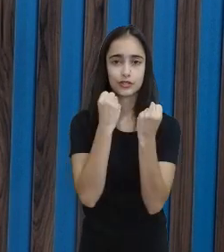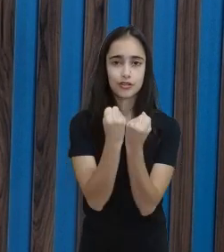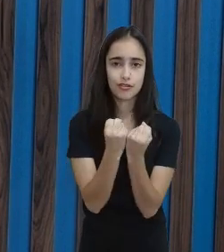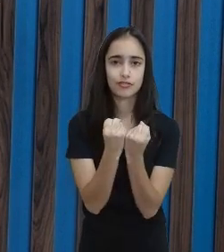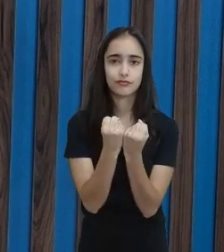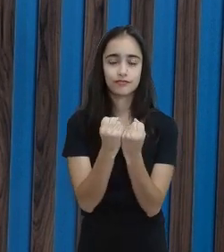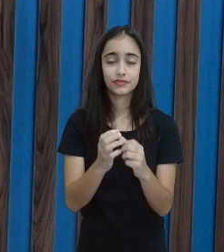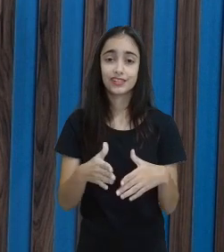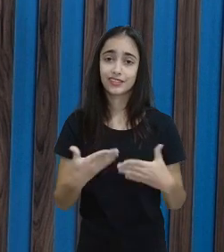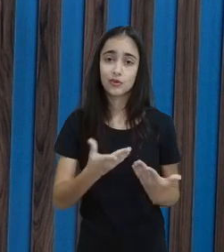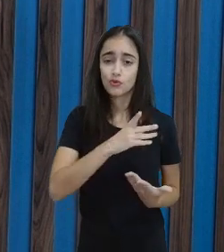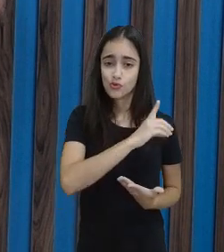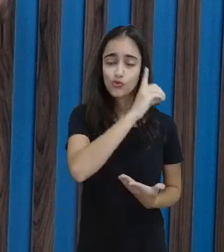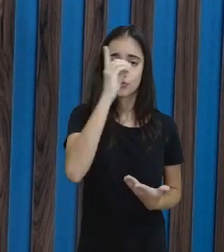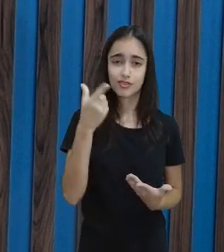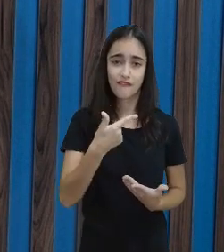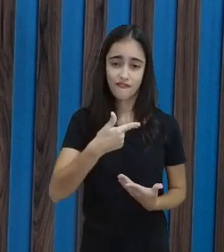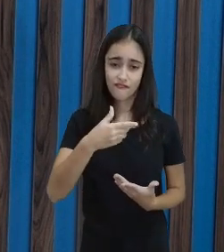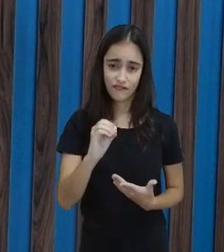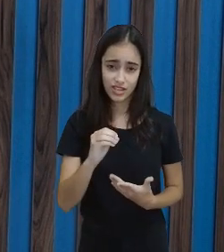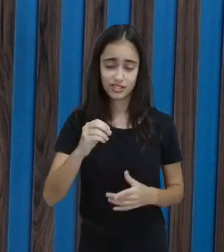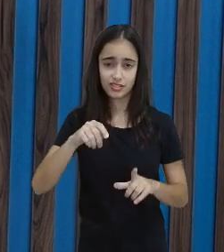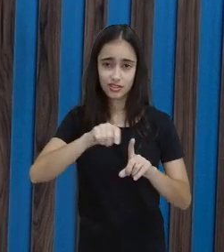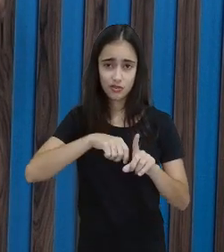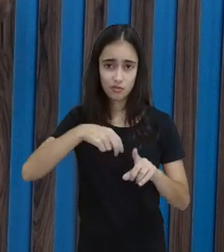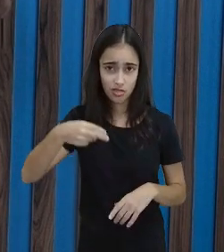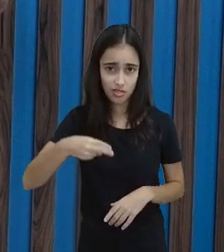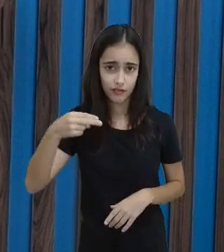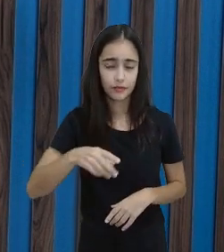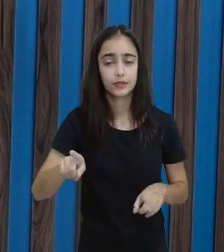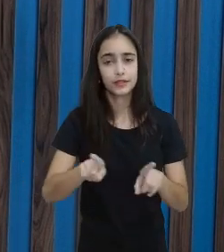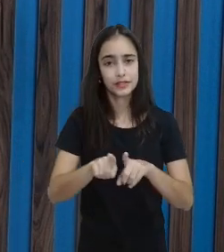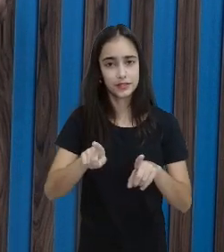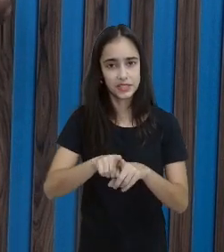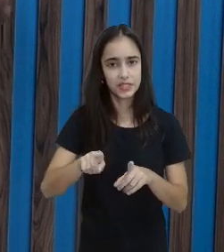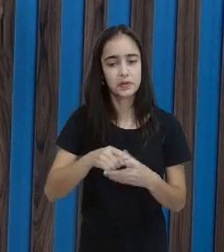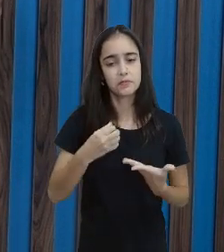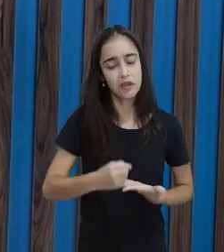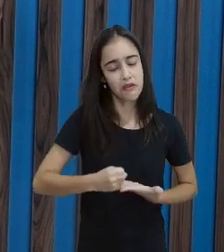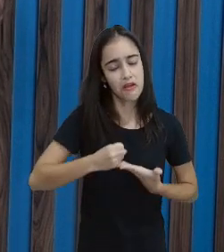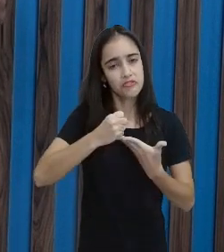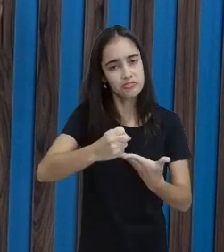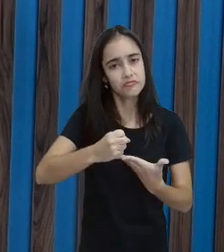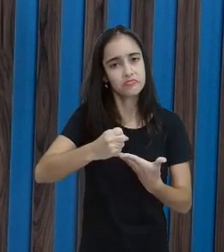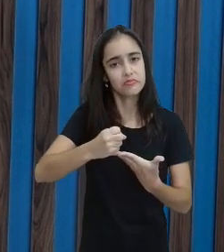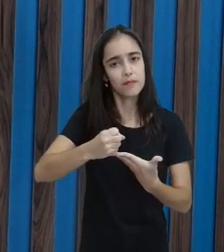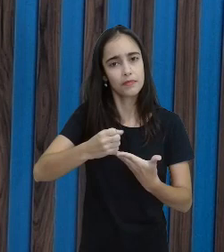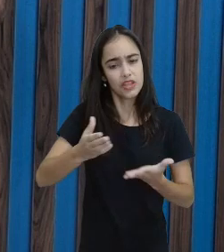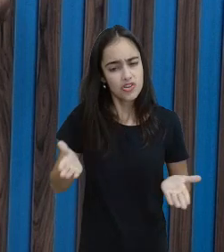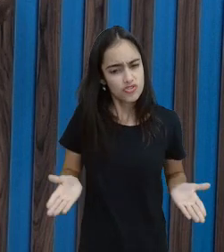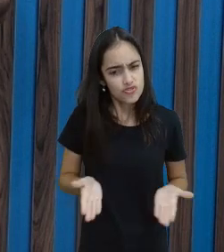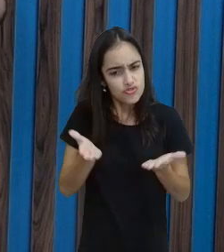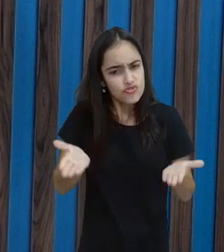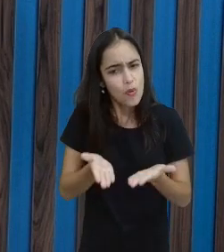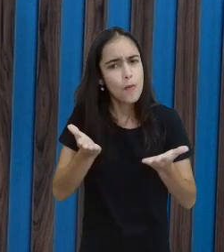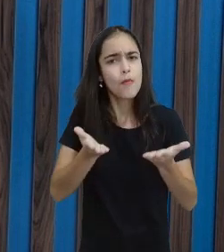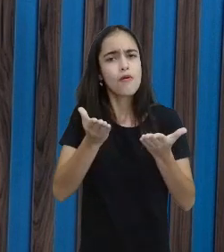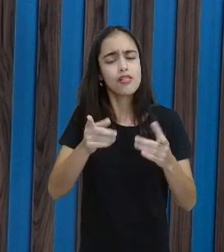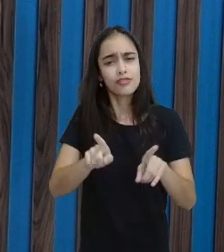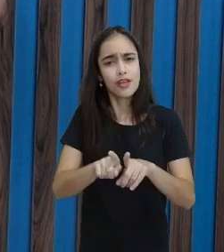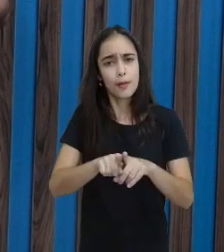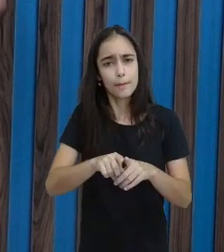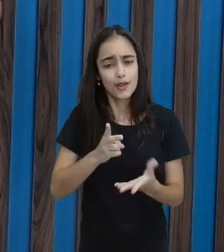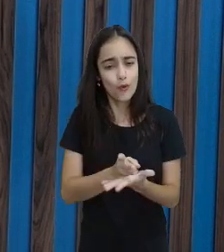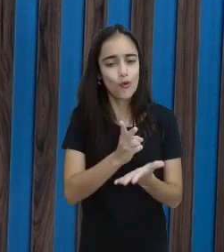novembro, ela serve também para trazer à memória isso e servir como um estímulo à luta para que essas